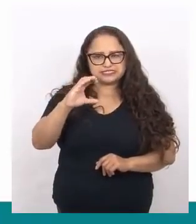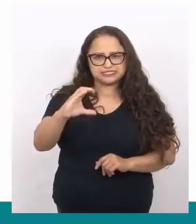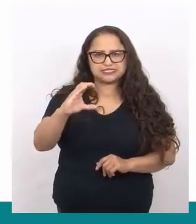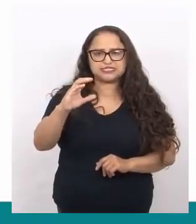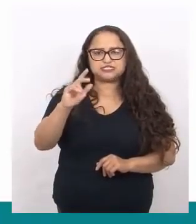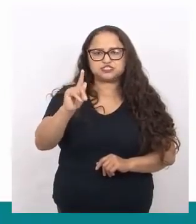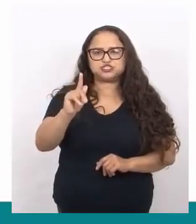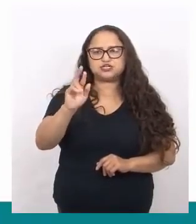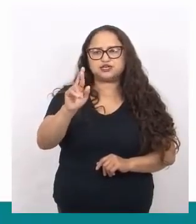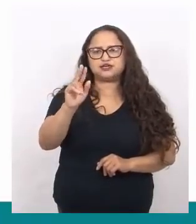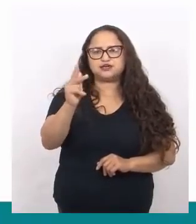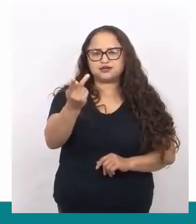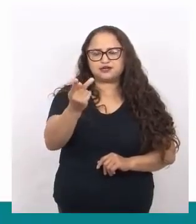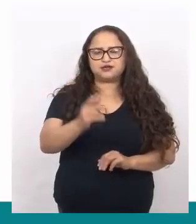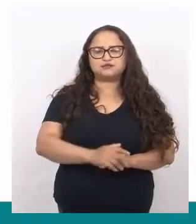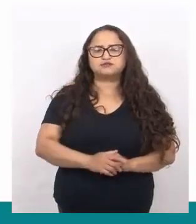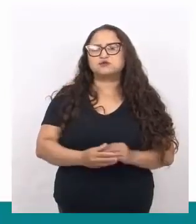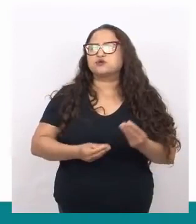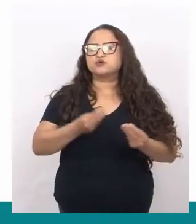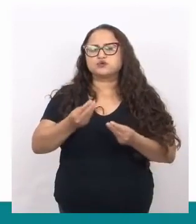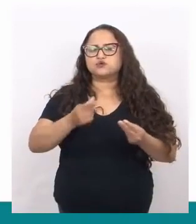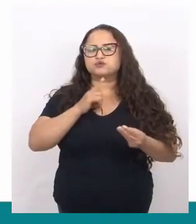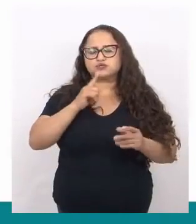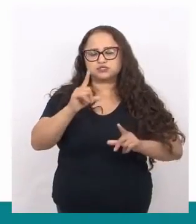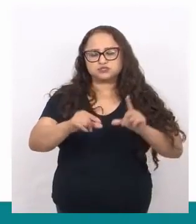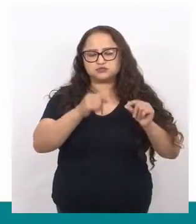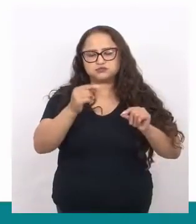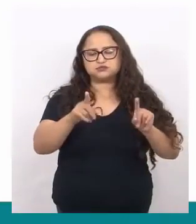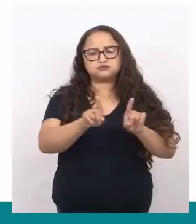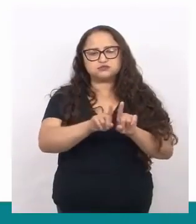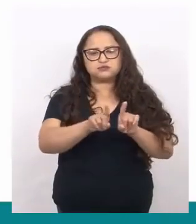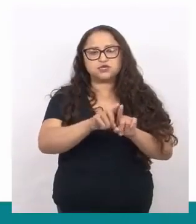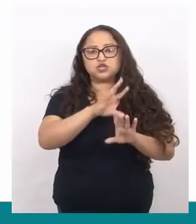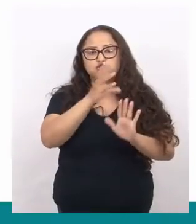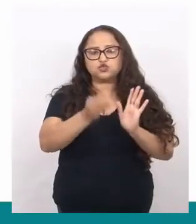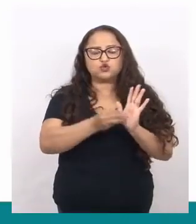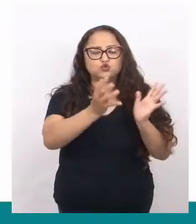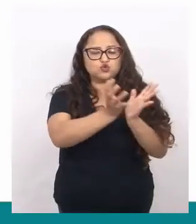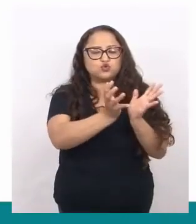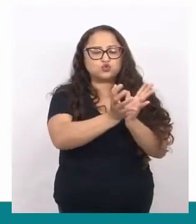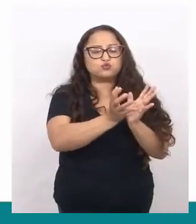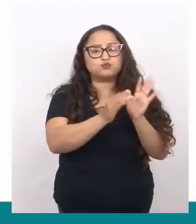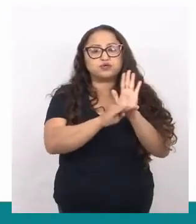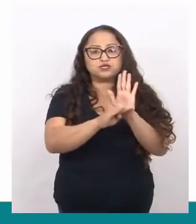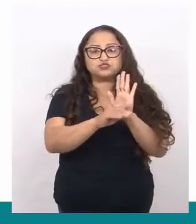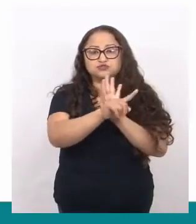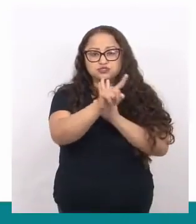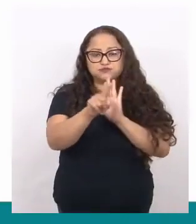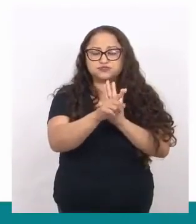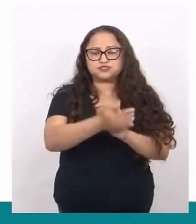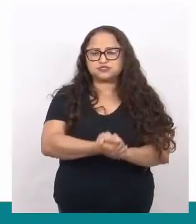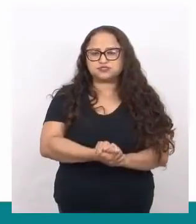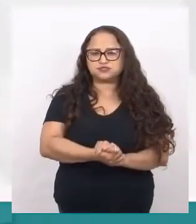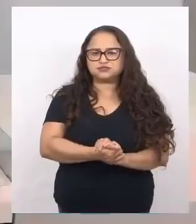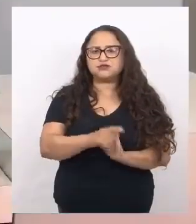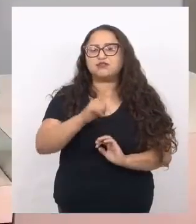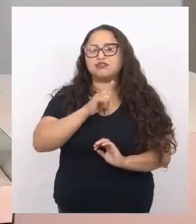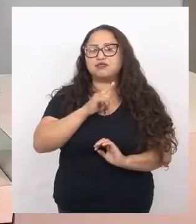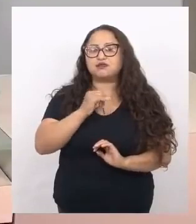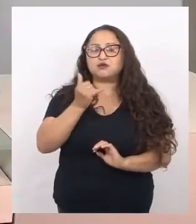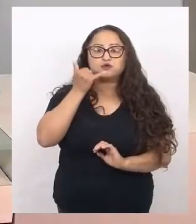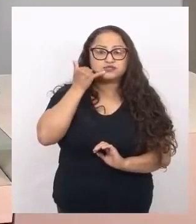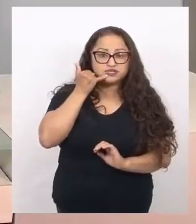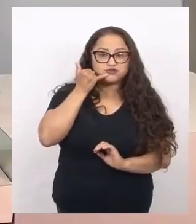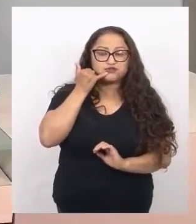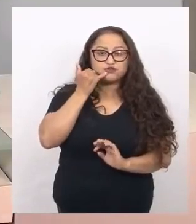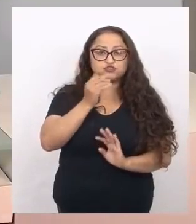com equipes do CEMOV, do CELEP, do CECAF, do CEPAG prontos para auxiliar vocês. Então, lá vocês têm ramal de todos